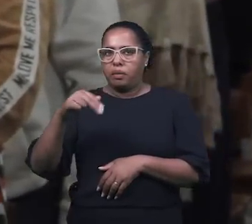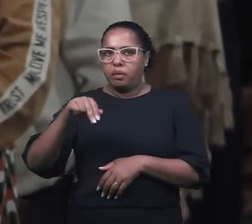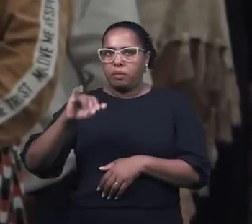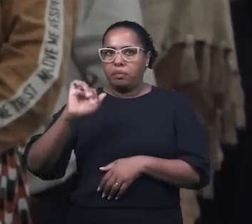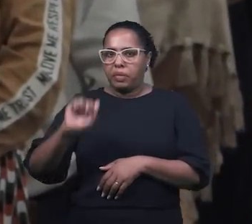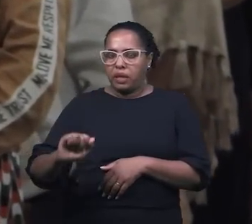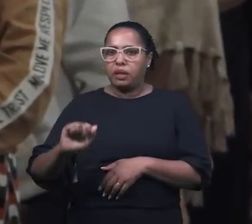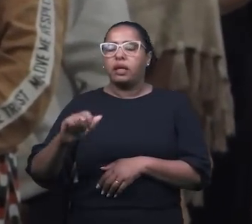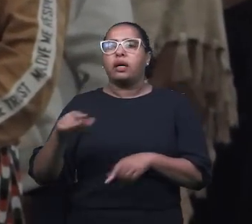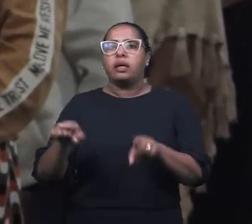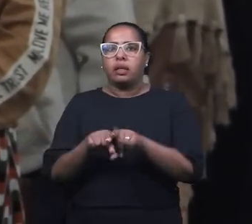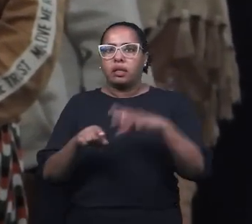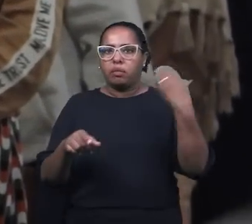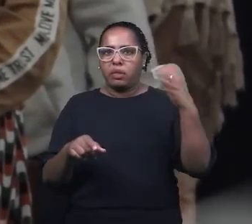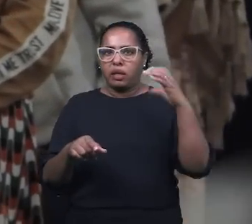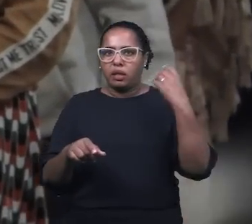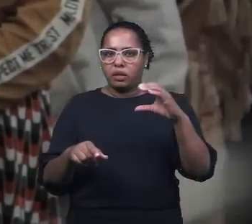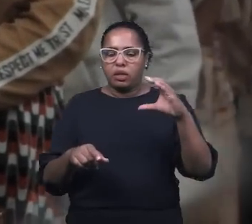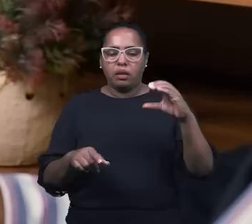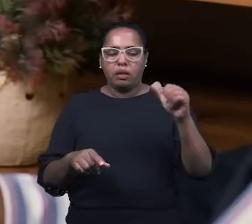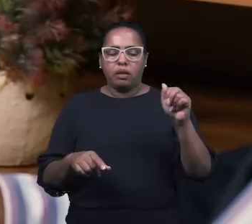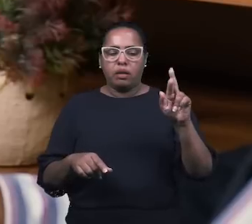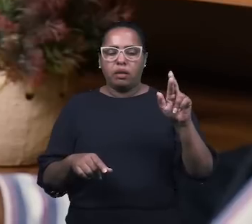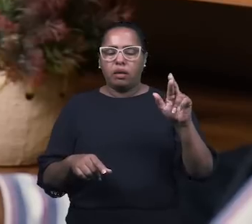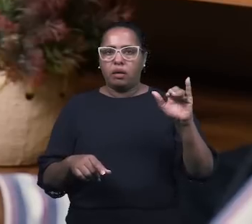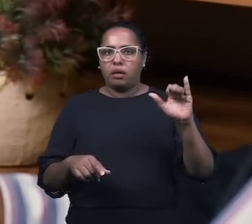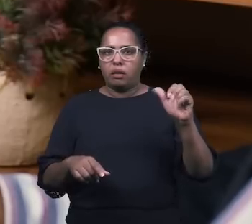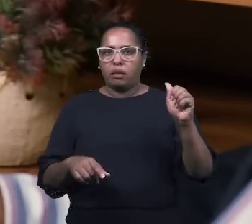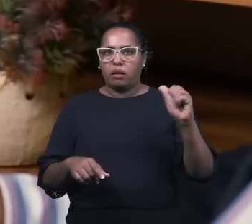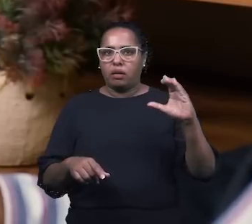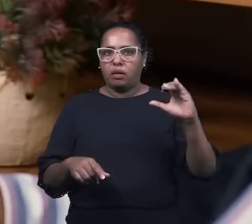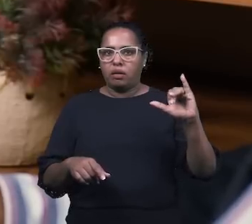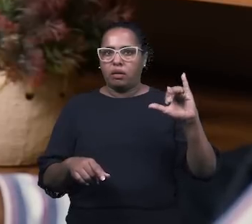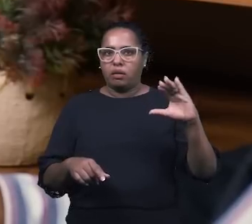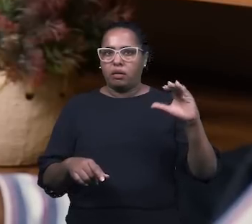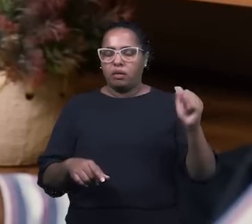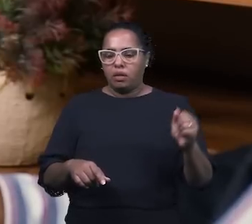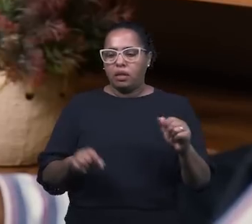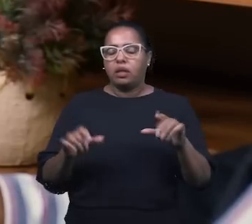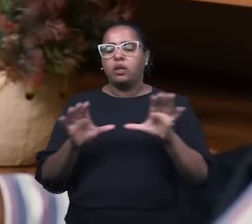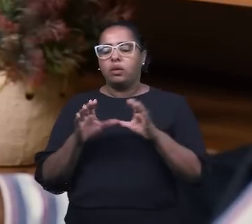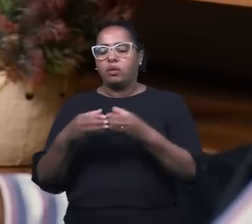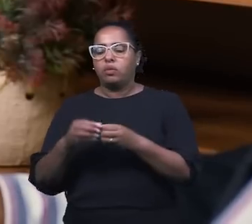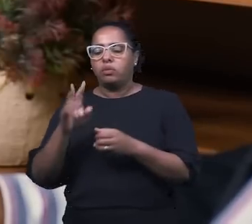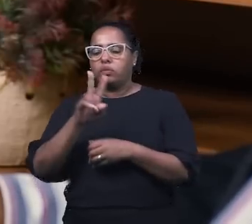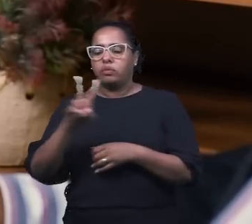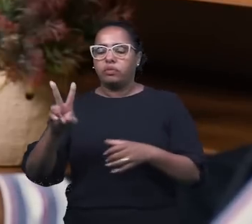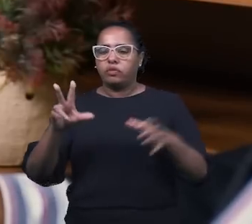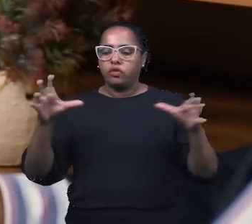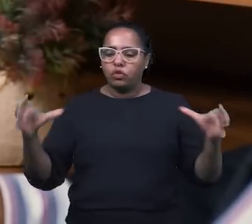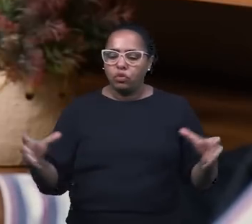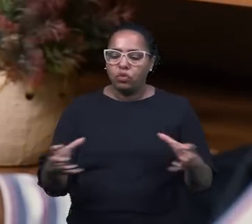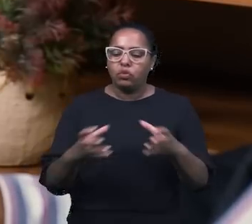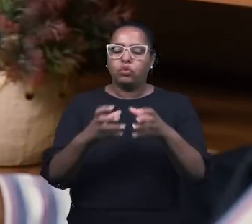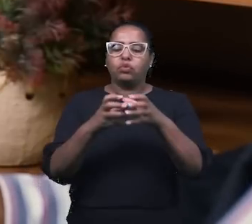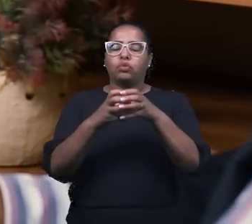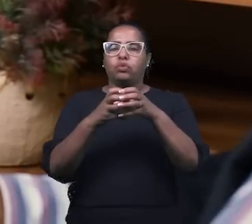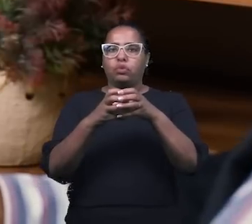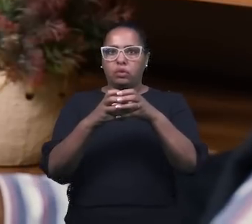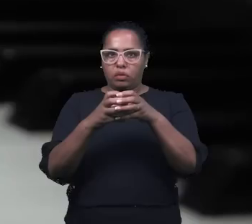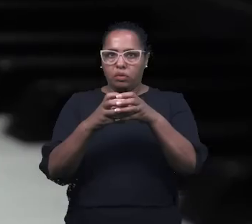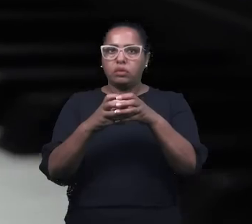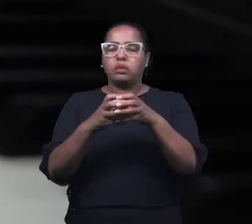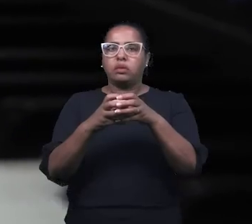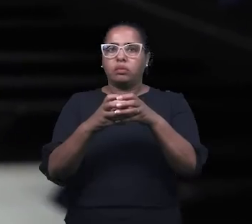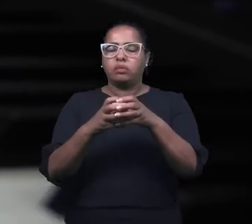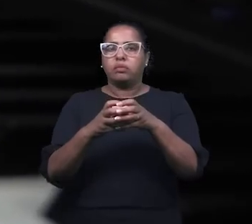Cariacica e do grupo da região de Vila Velha. Então, as vozes desses grupos, juntamos esse grupo, esse